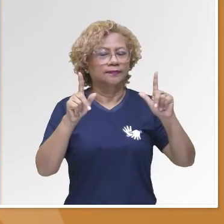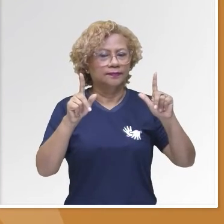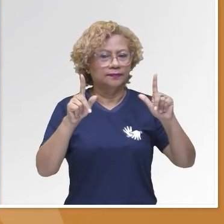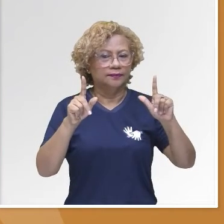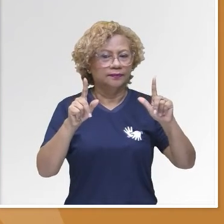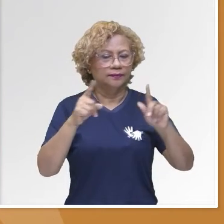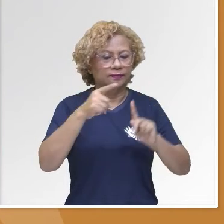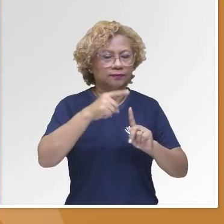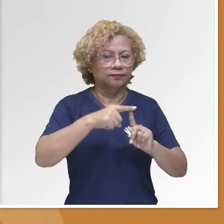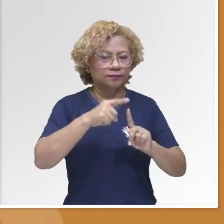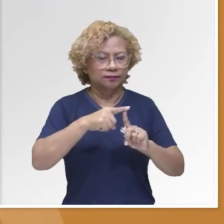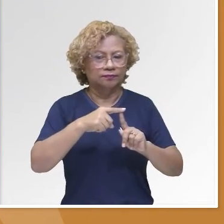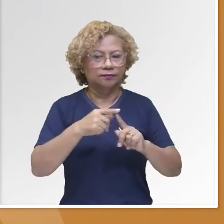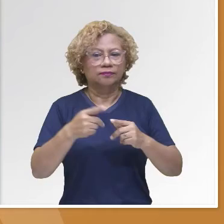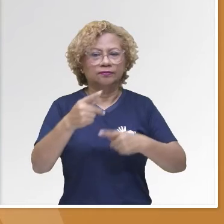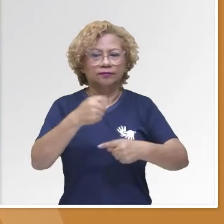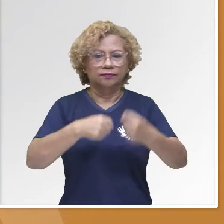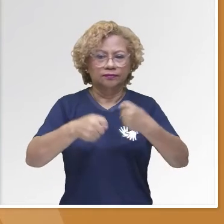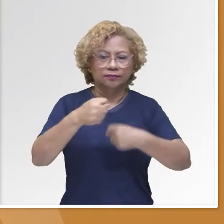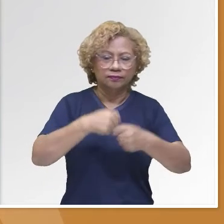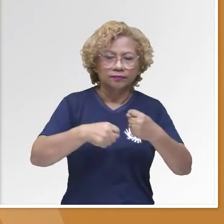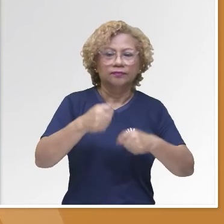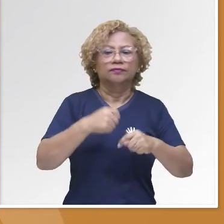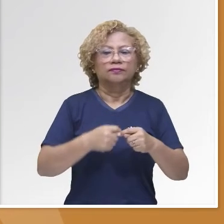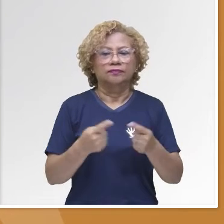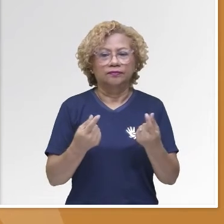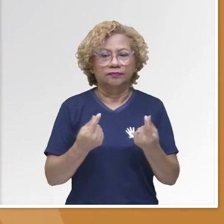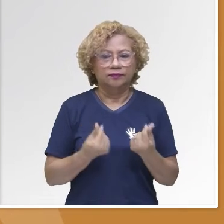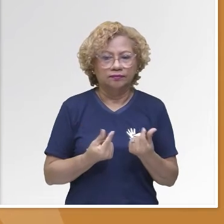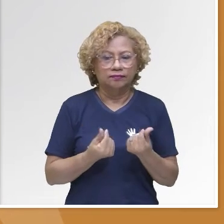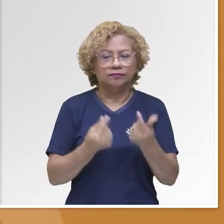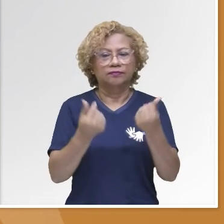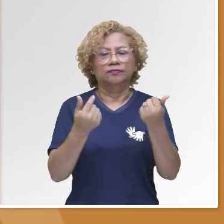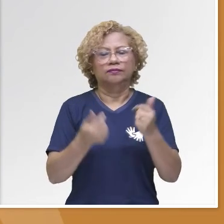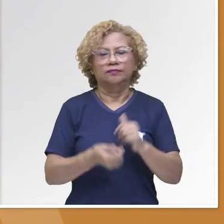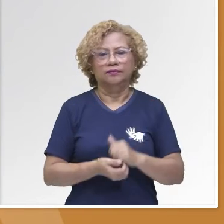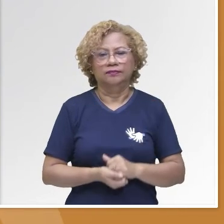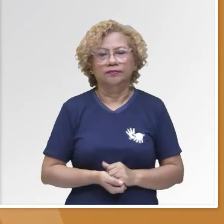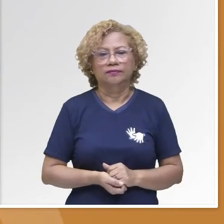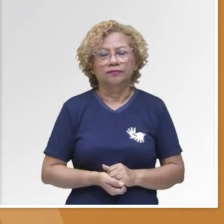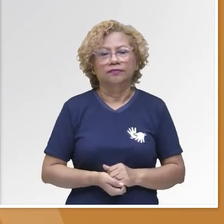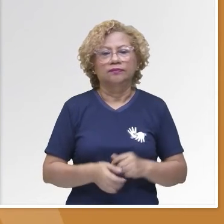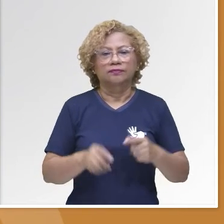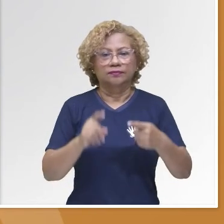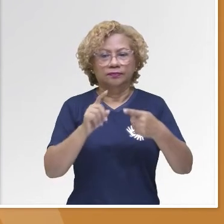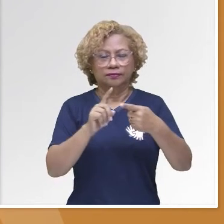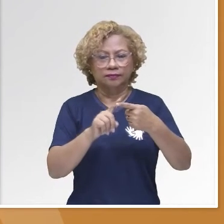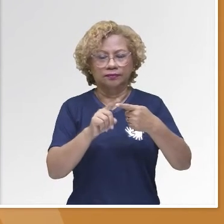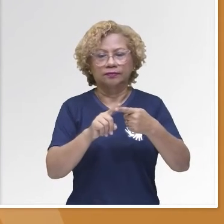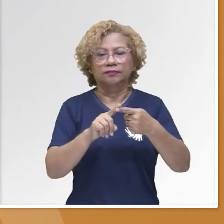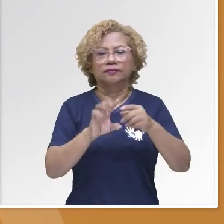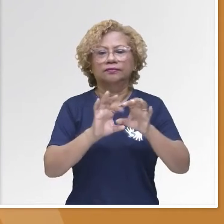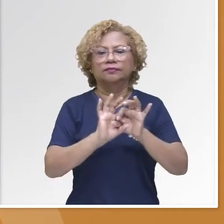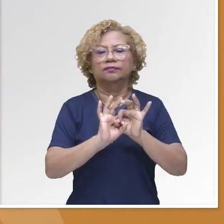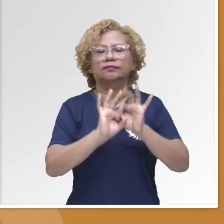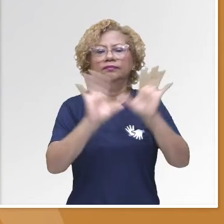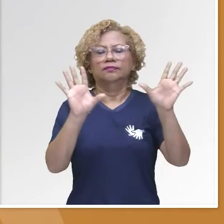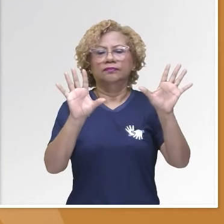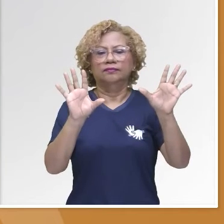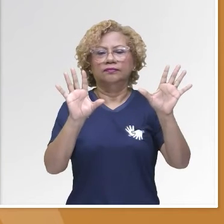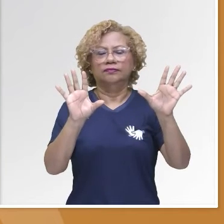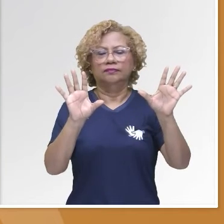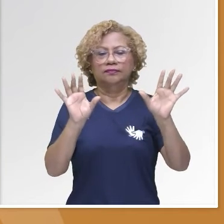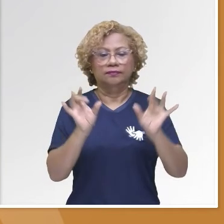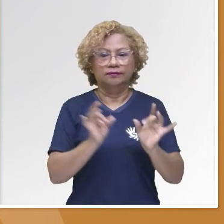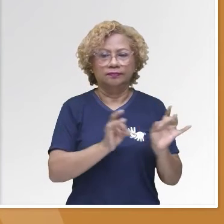comércio, diferente de uma união aduaneira. Enquanto a união aduaneira e a zona de livre comércio ficam mais realmente nas